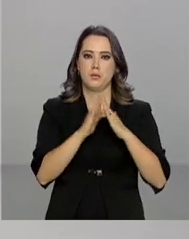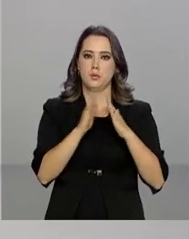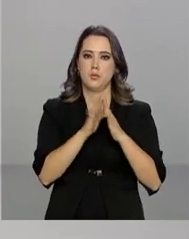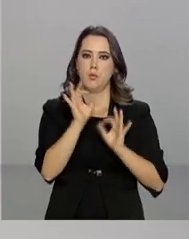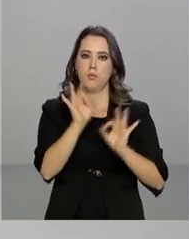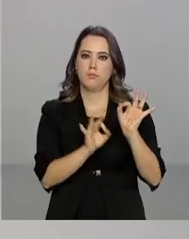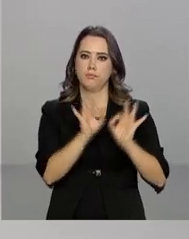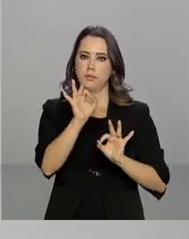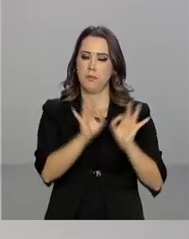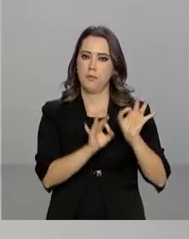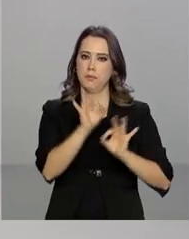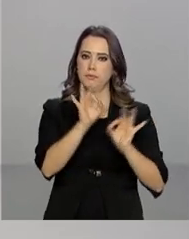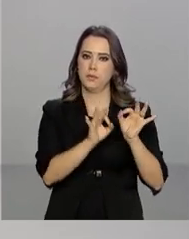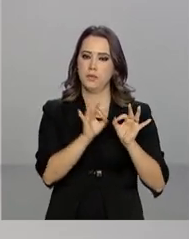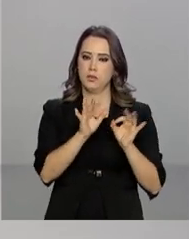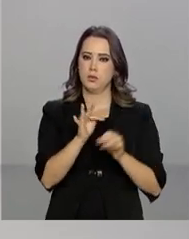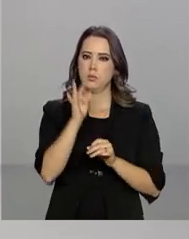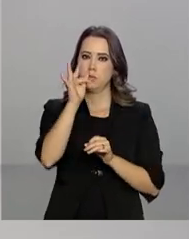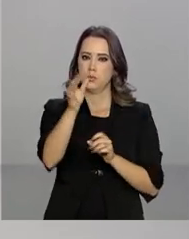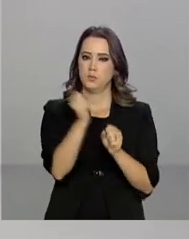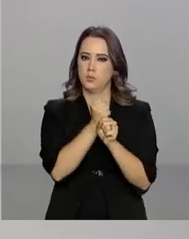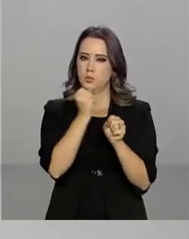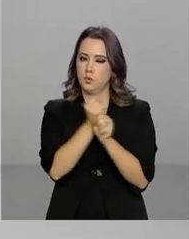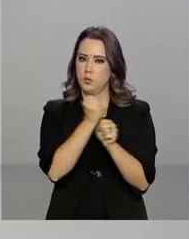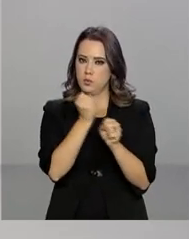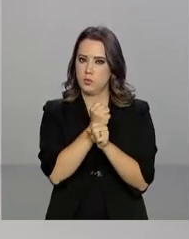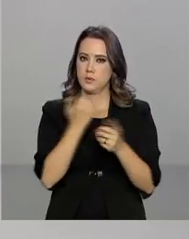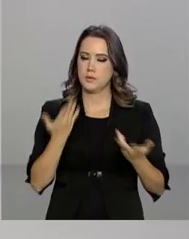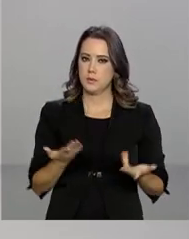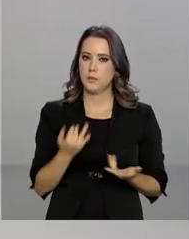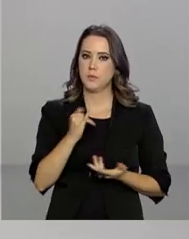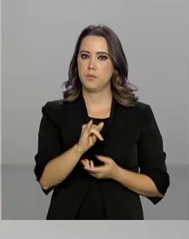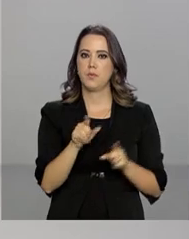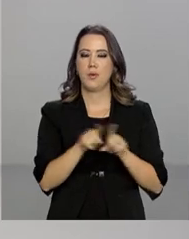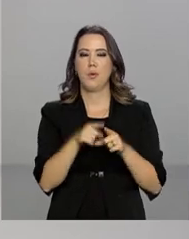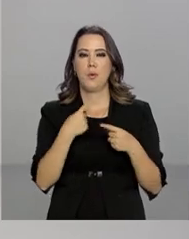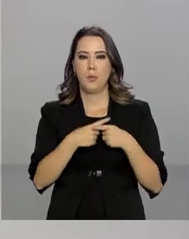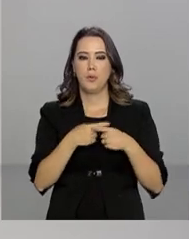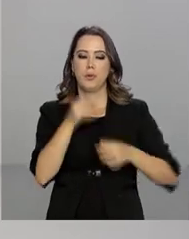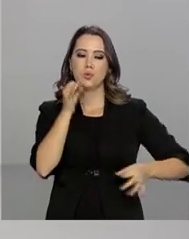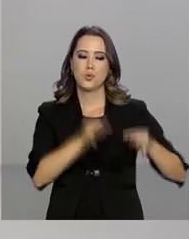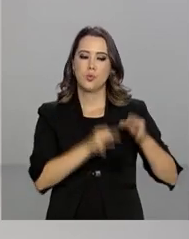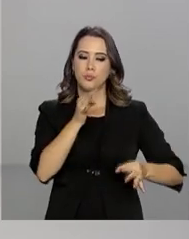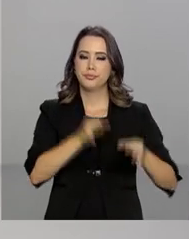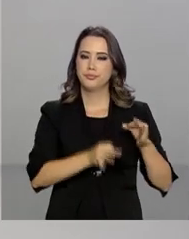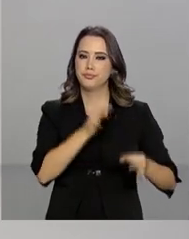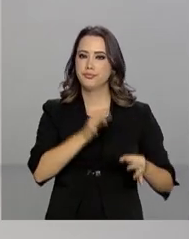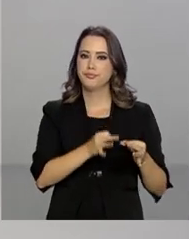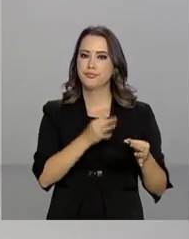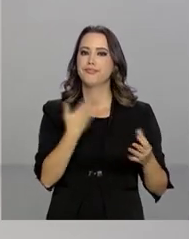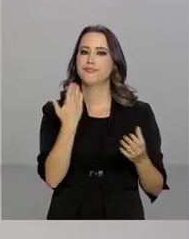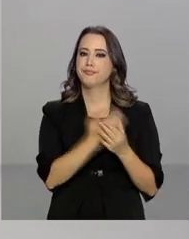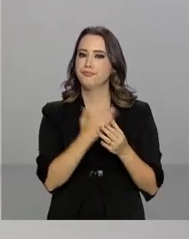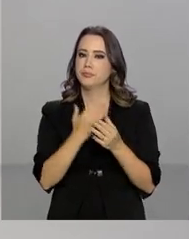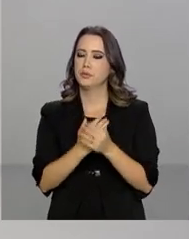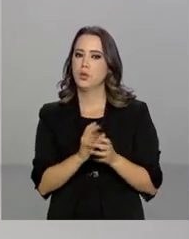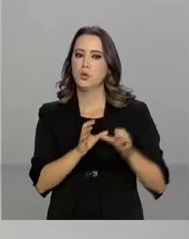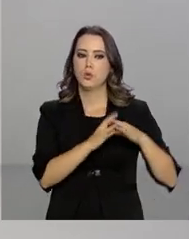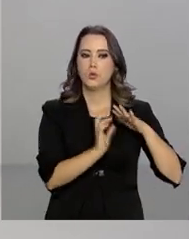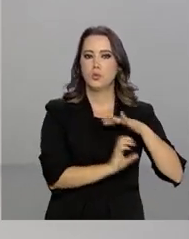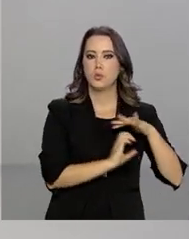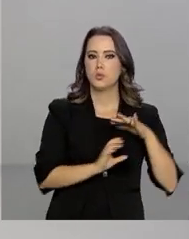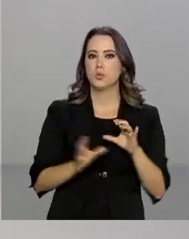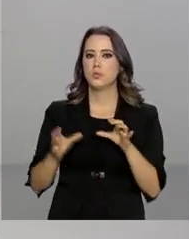distrato ainda sem regulamentação caso de extrato tem motivado longas disputas judiciais entre compradores e